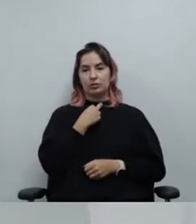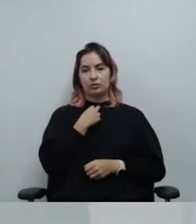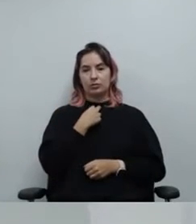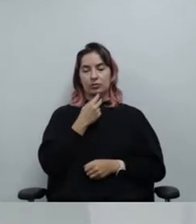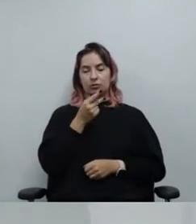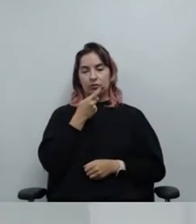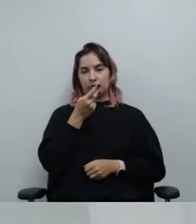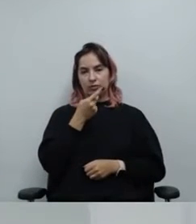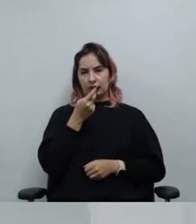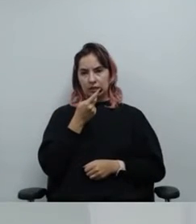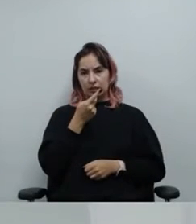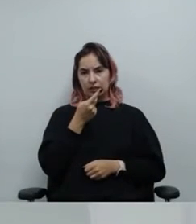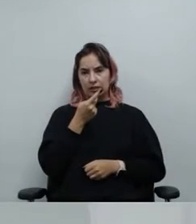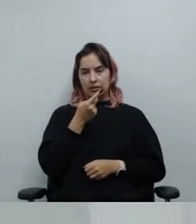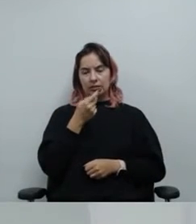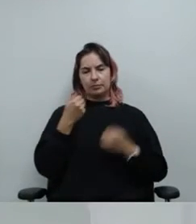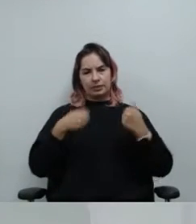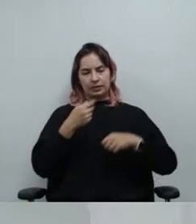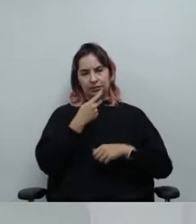de falar da